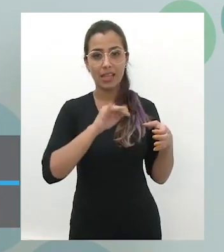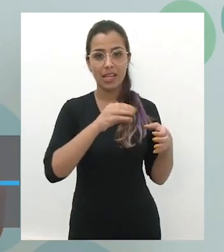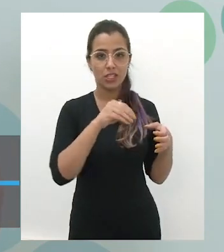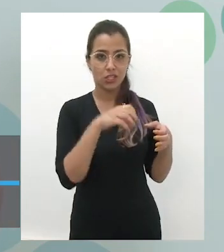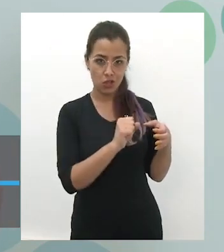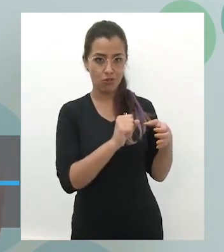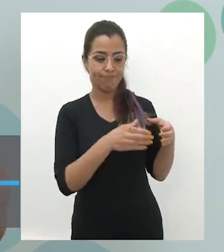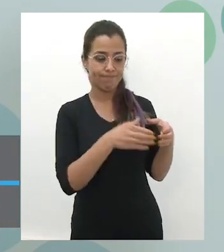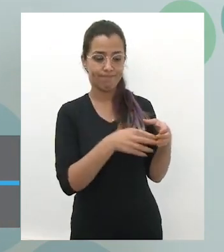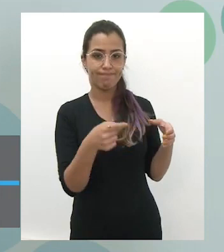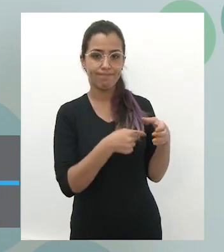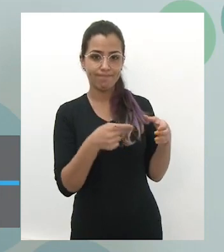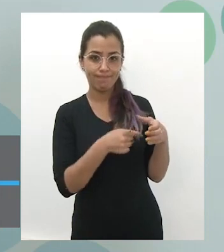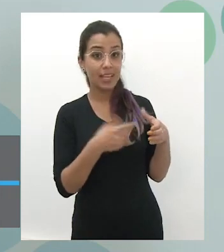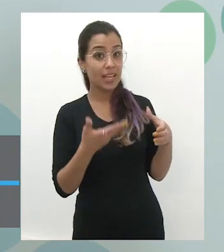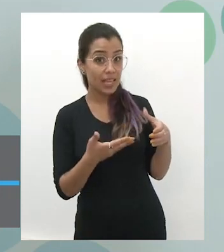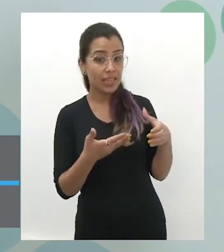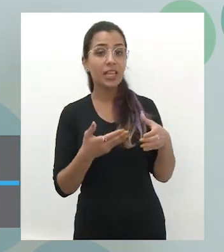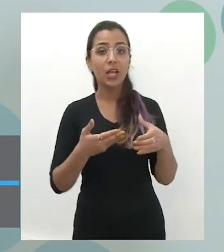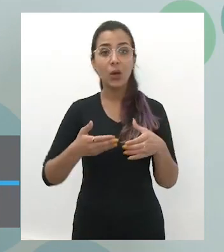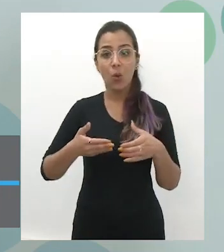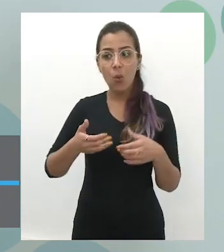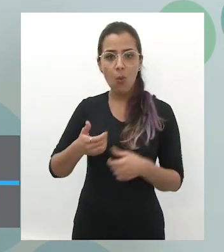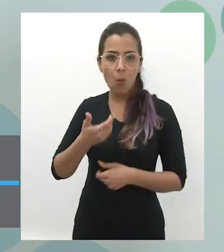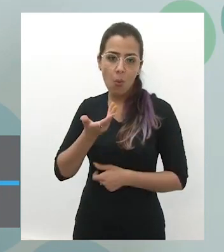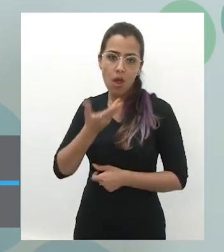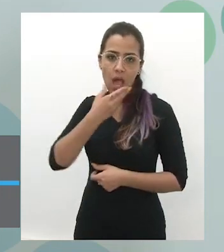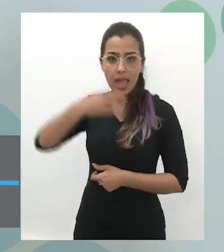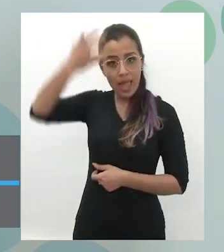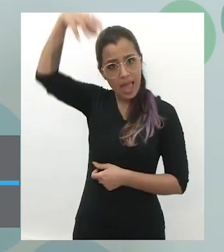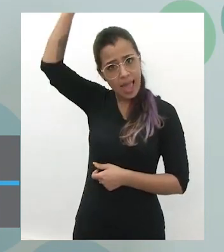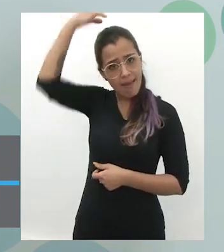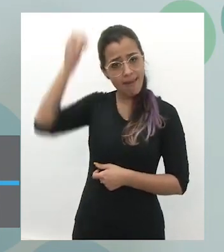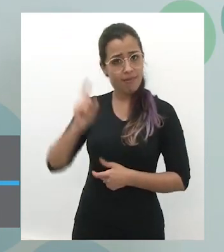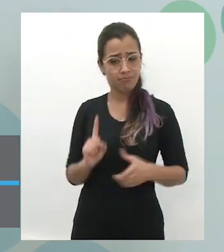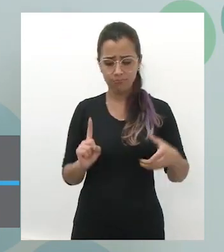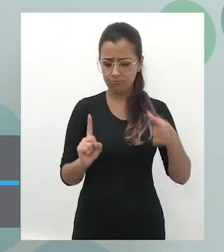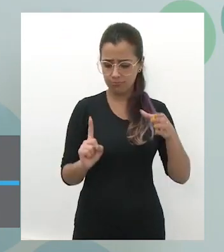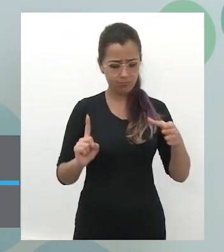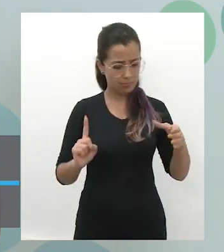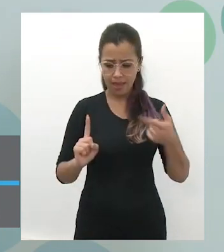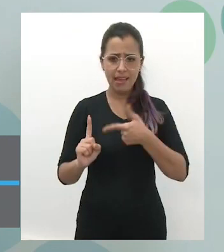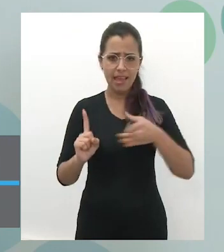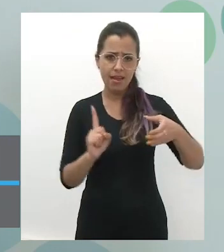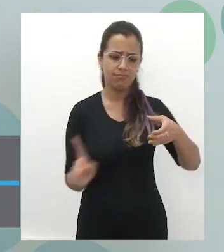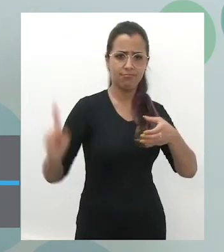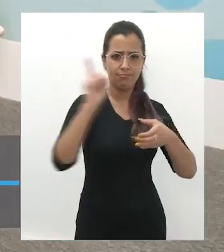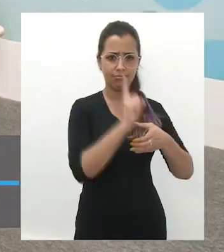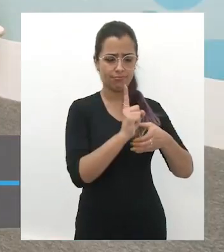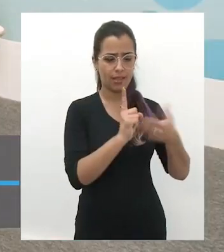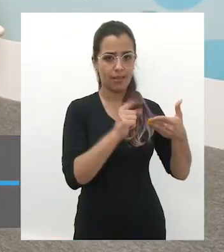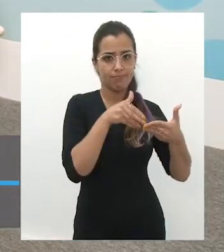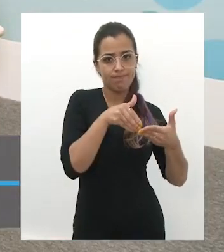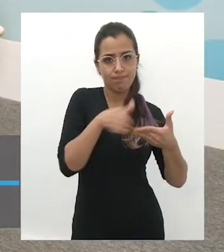ele quis se sobrepor, ele quis ficar acima dos patrícios. Aí deu no que deu. Acabou-se aí